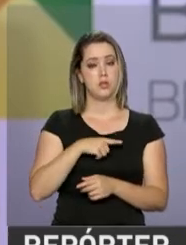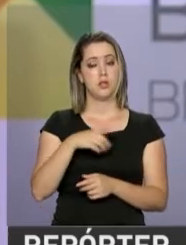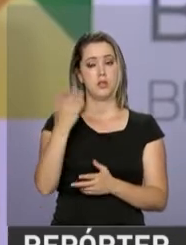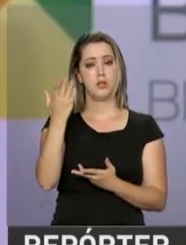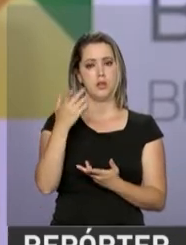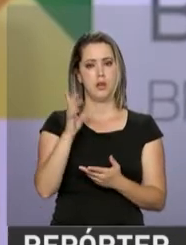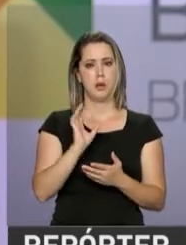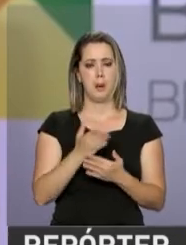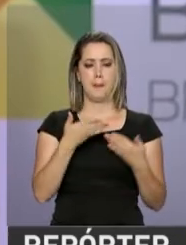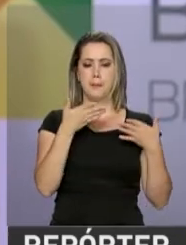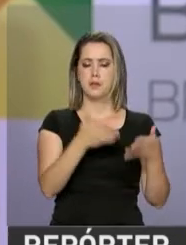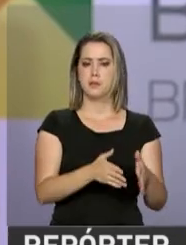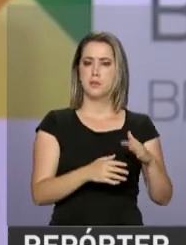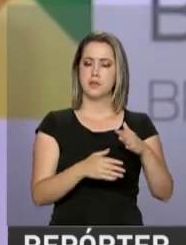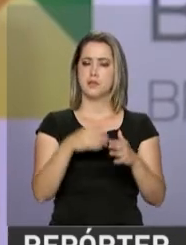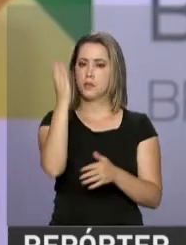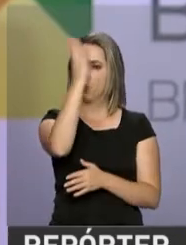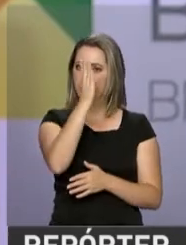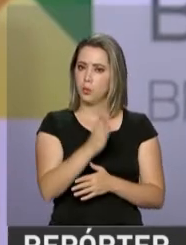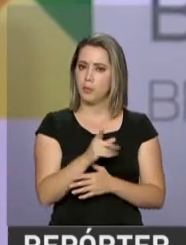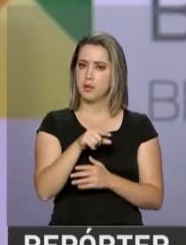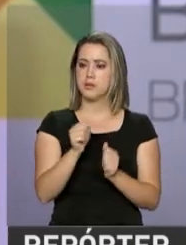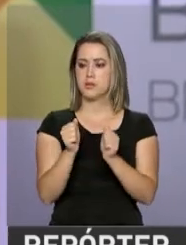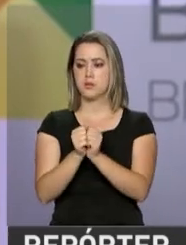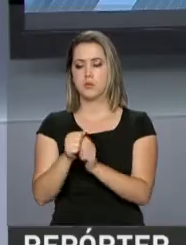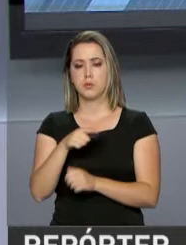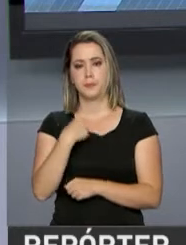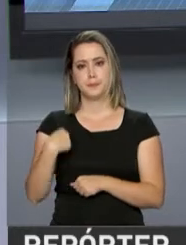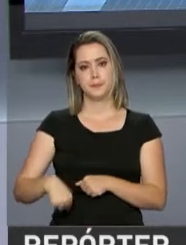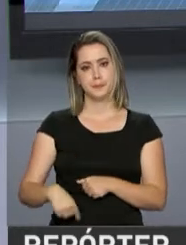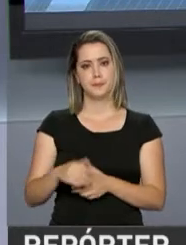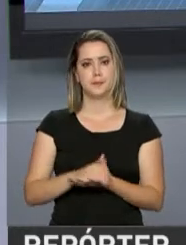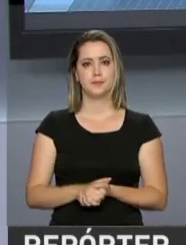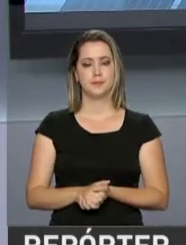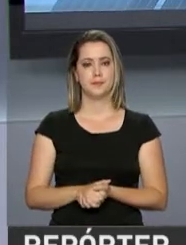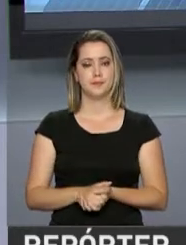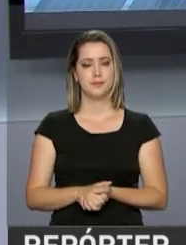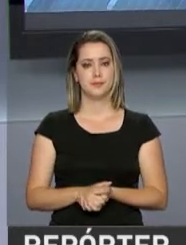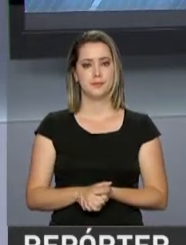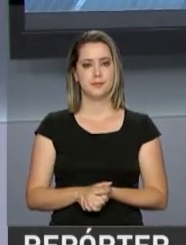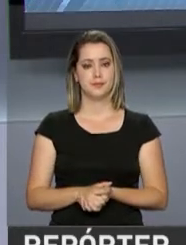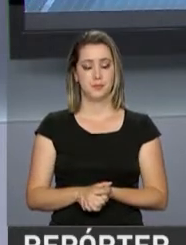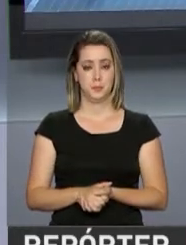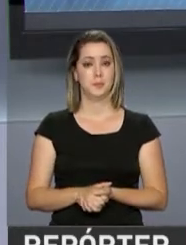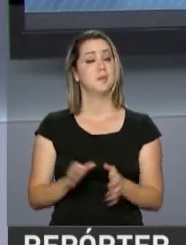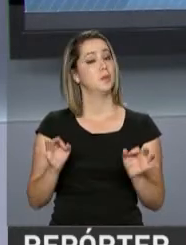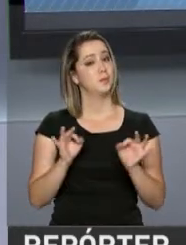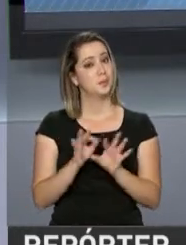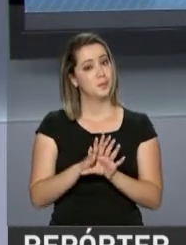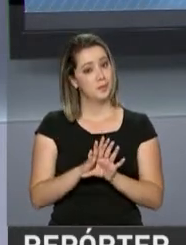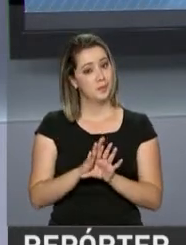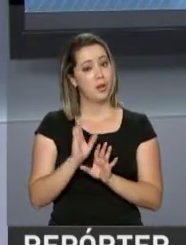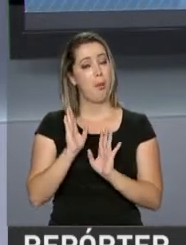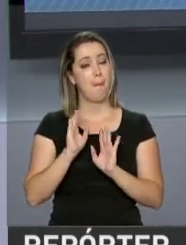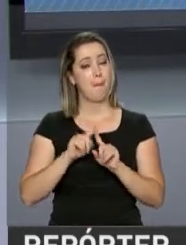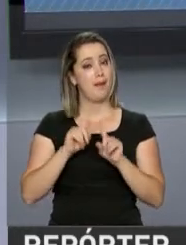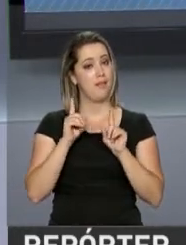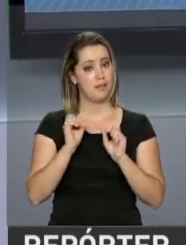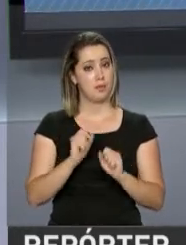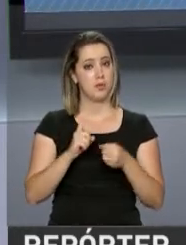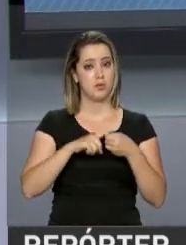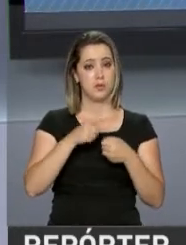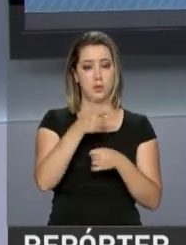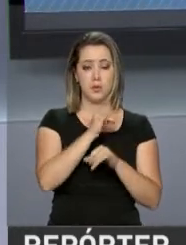empresas brasileiras e chinesas. Nós ficamos por aqui, mas podemos voltar a qualquer momento com